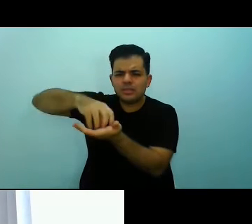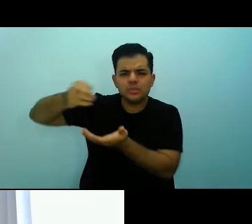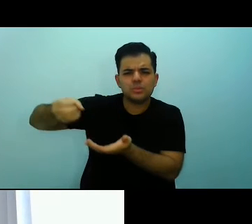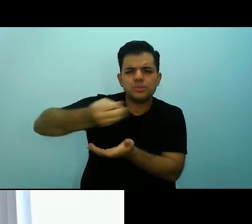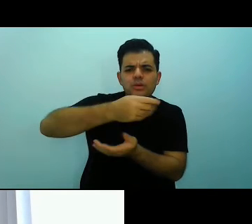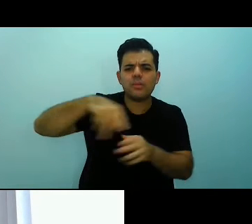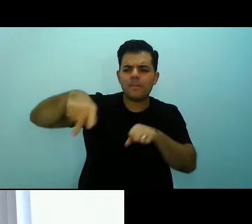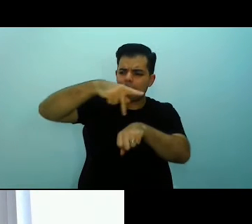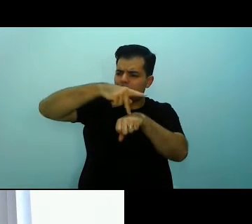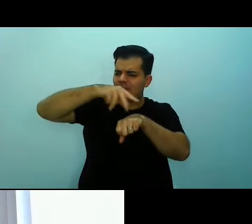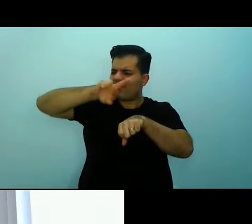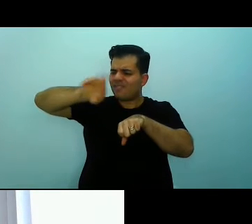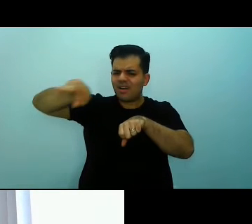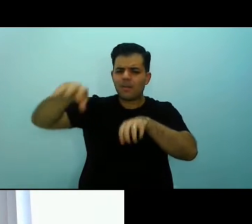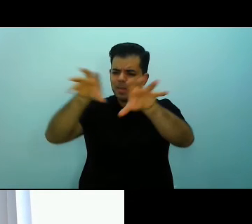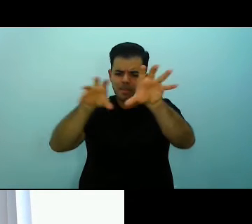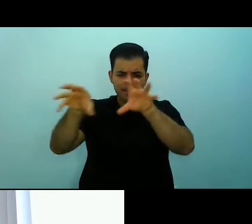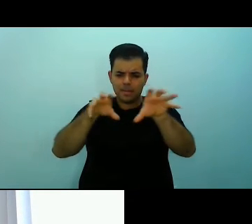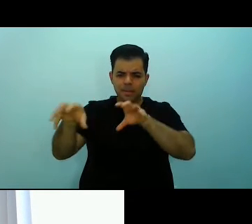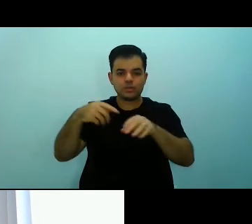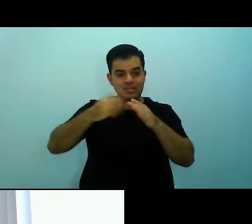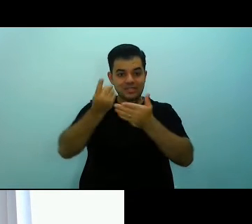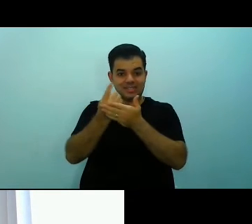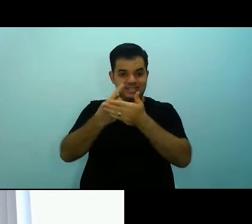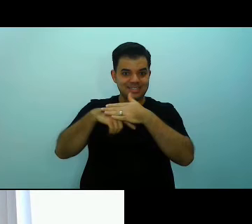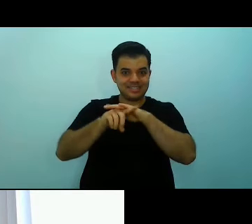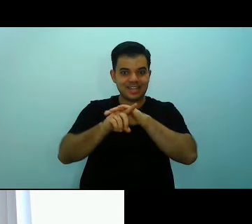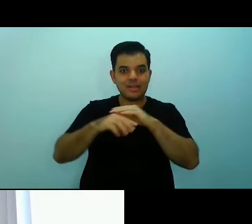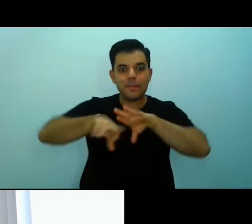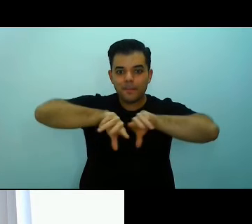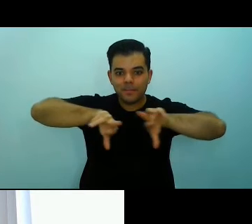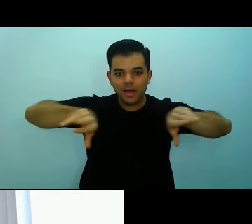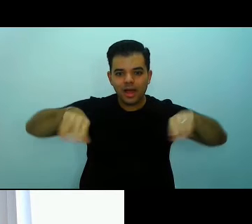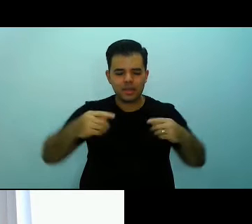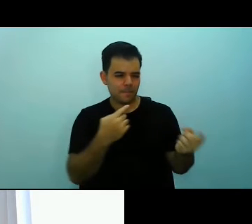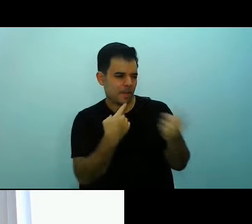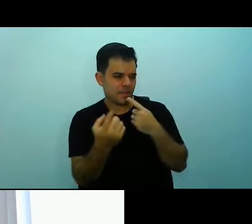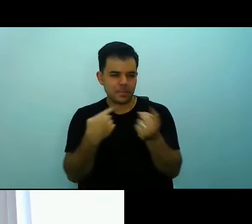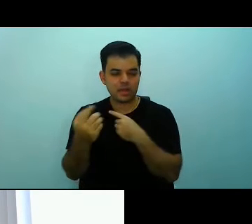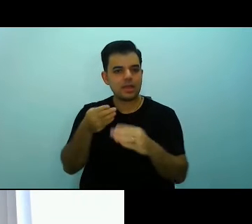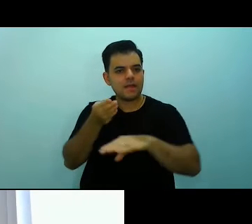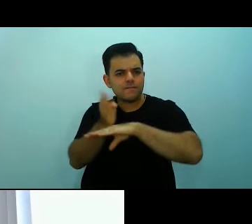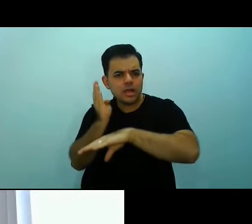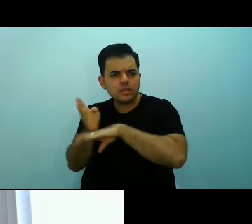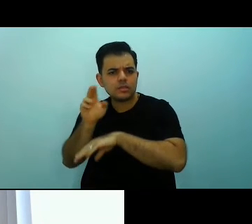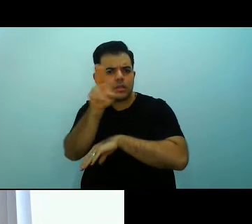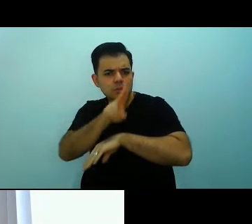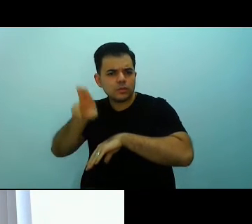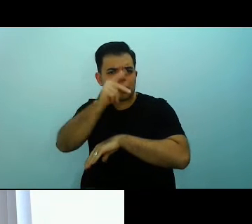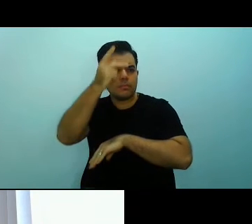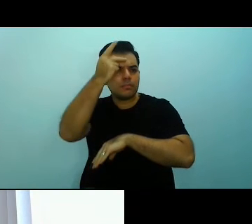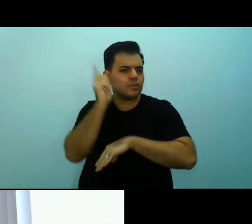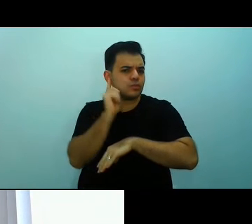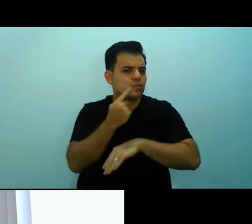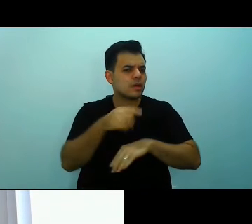nosso país. E somos designers de interação. Então, nessa palestra, né, de validações de usabilidade com pessoas